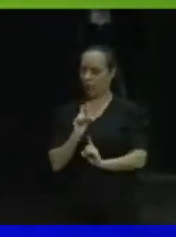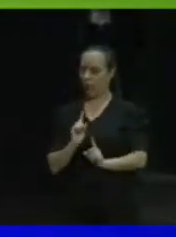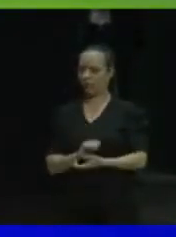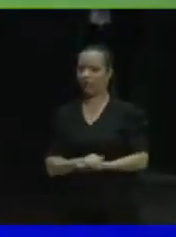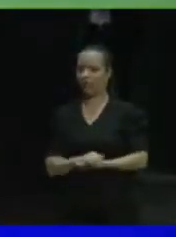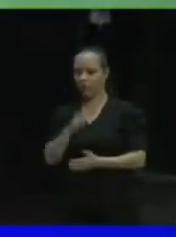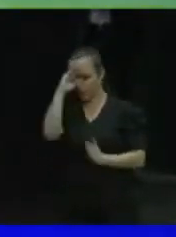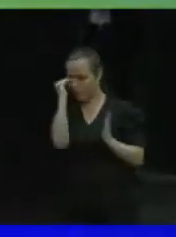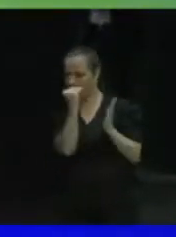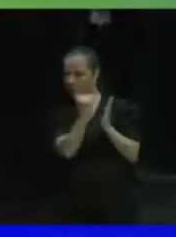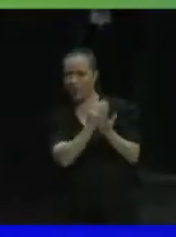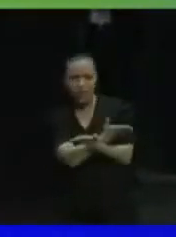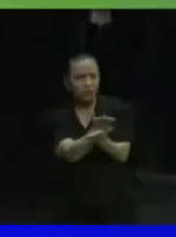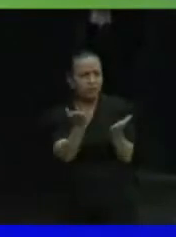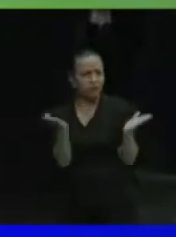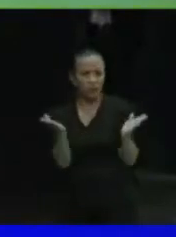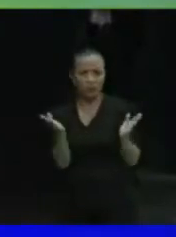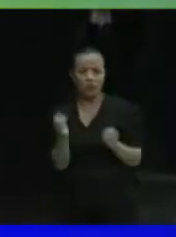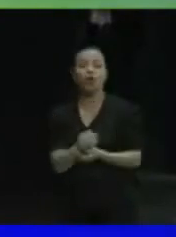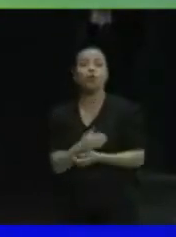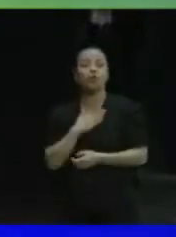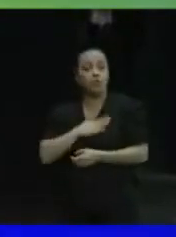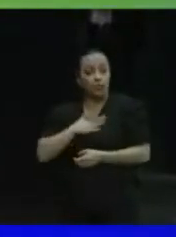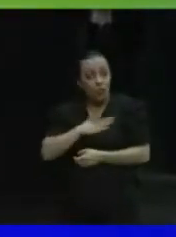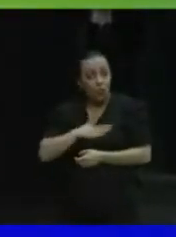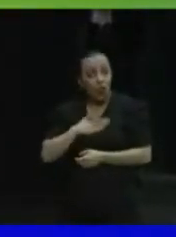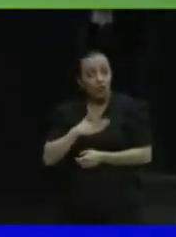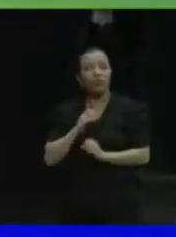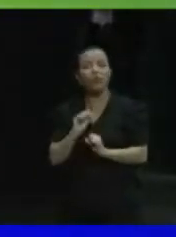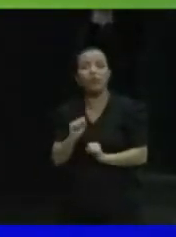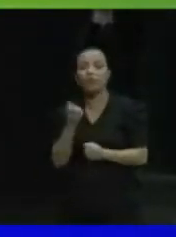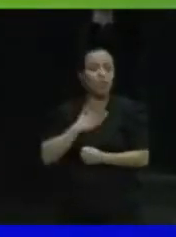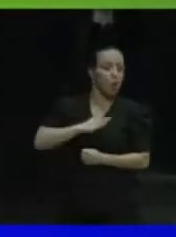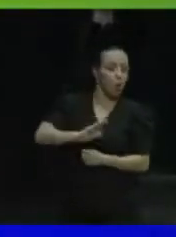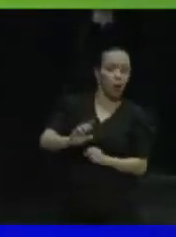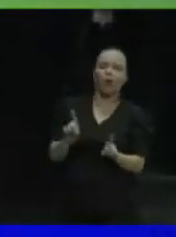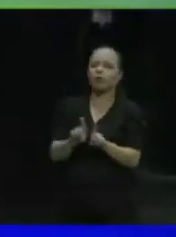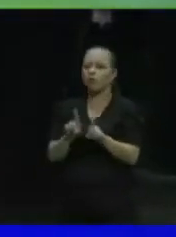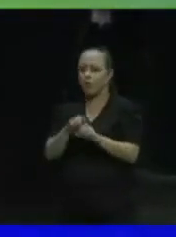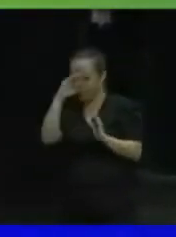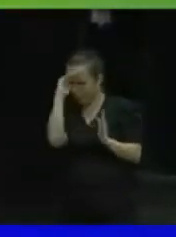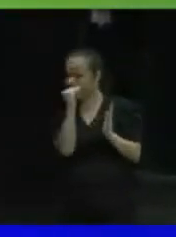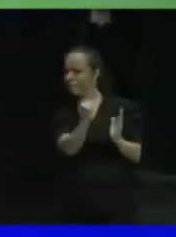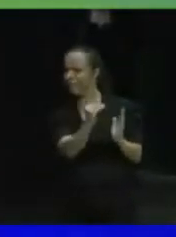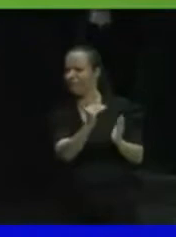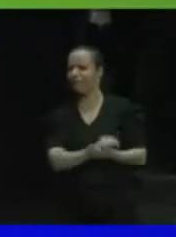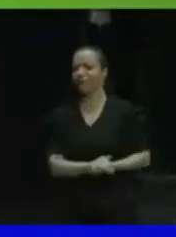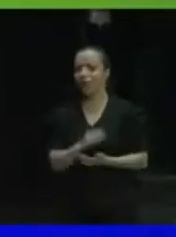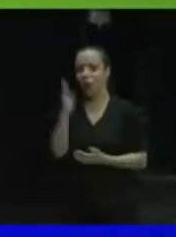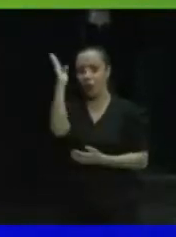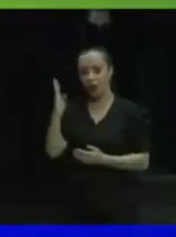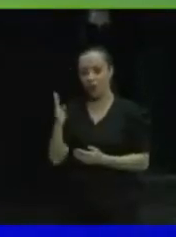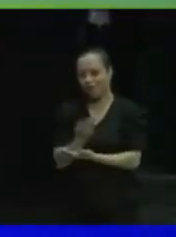Respeitaremos aqueles que gostam e aqueles que não gostam de nós. O Brasil é de todos os